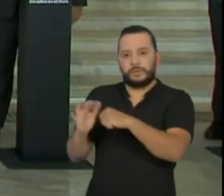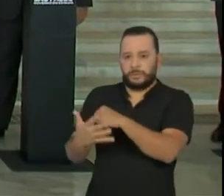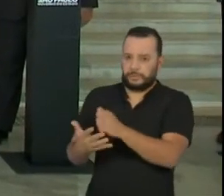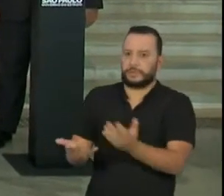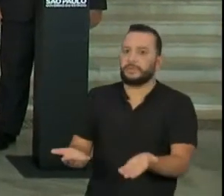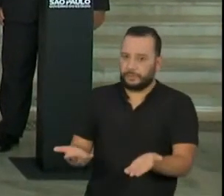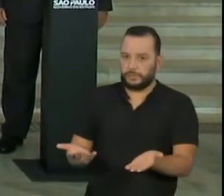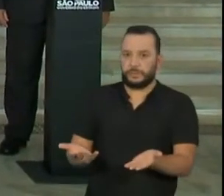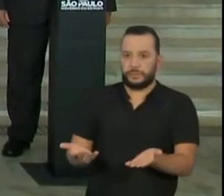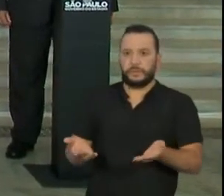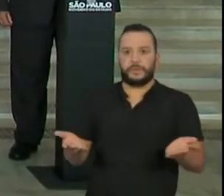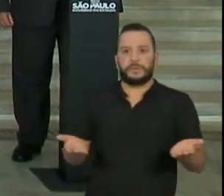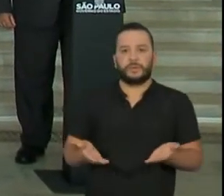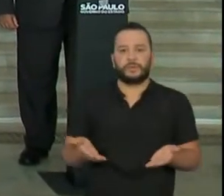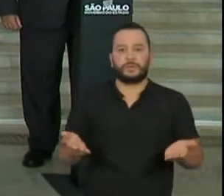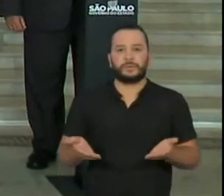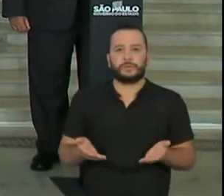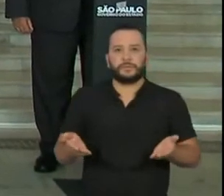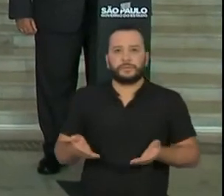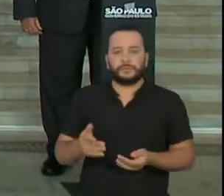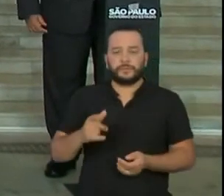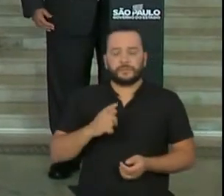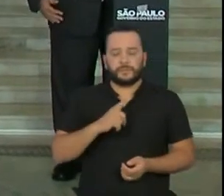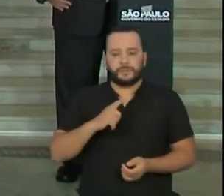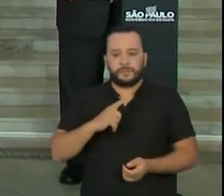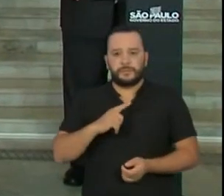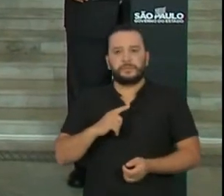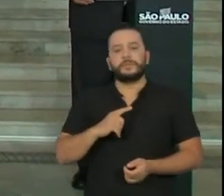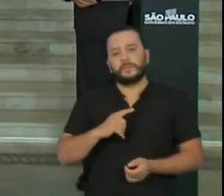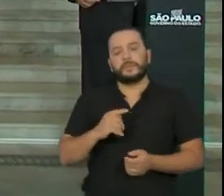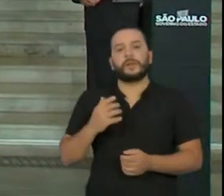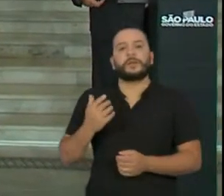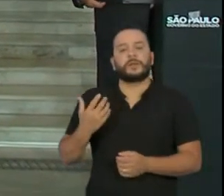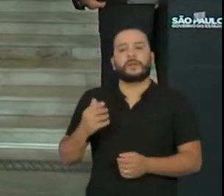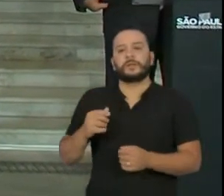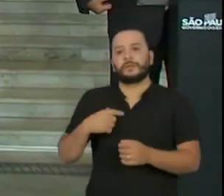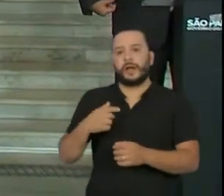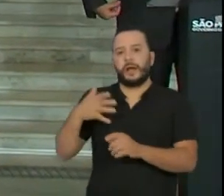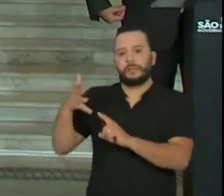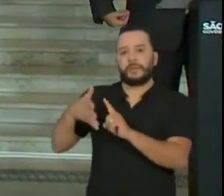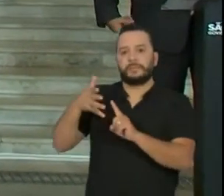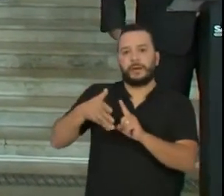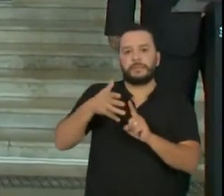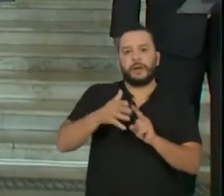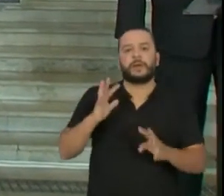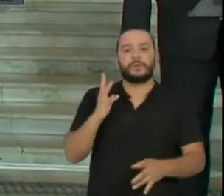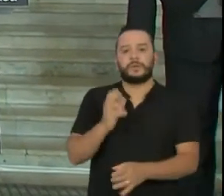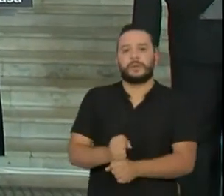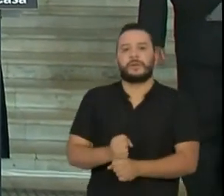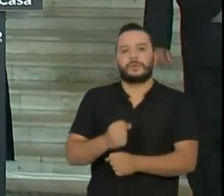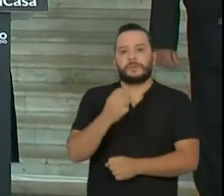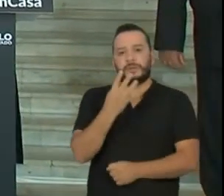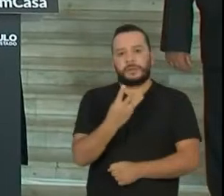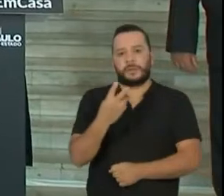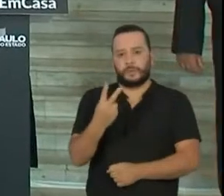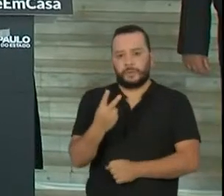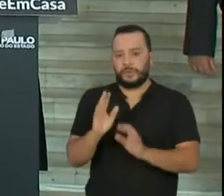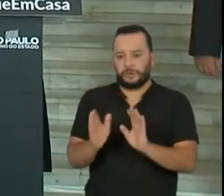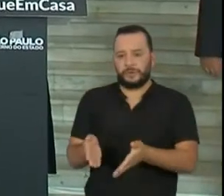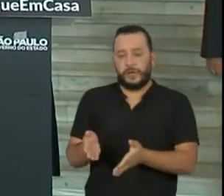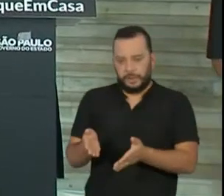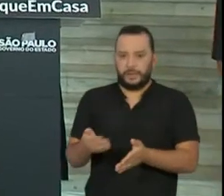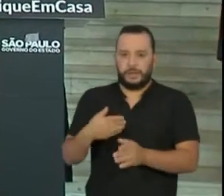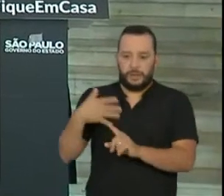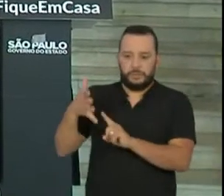Covid-19. Hoje é a 32ª coletiva de imprensa dentro desta crise do